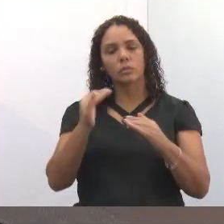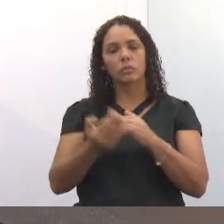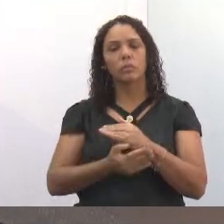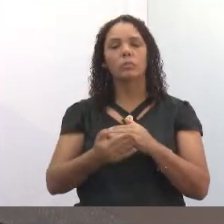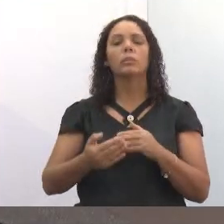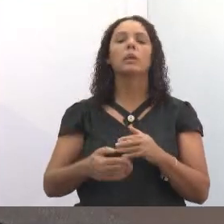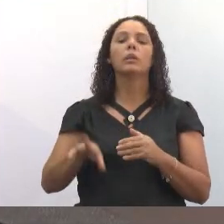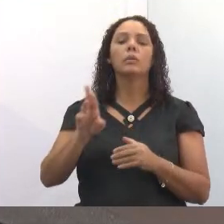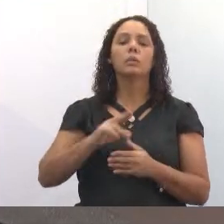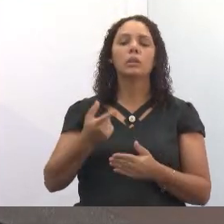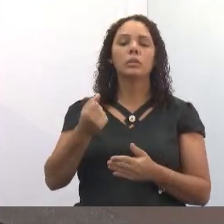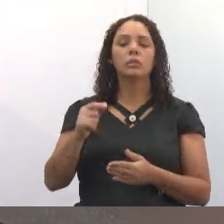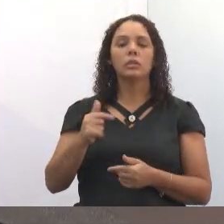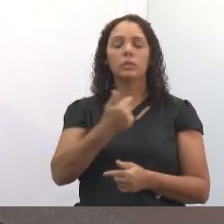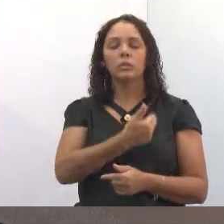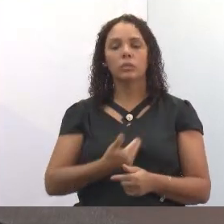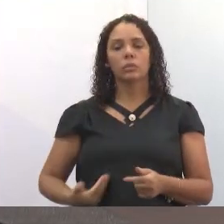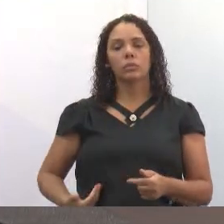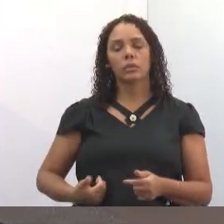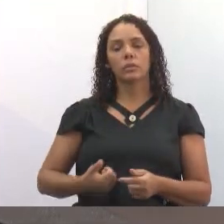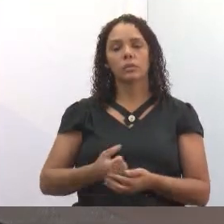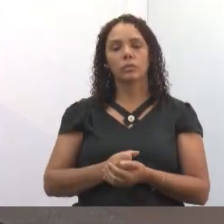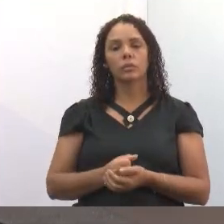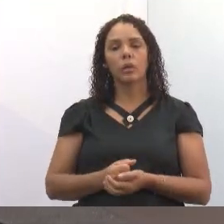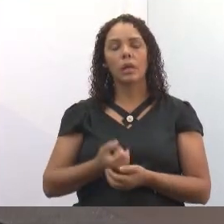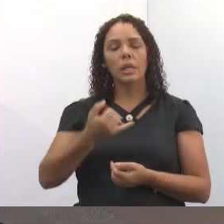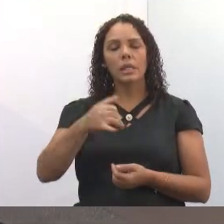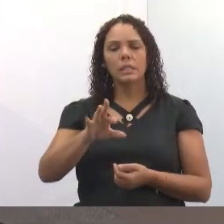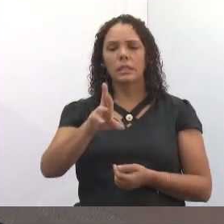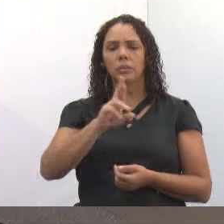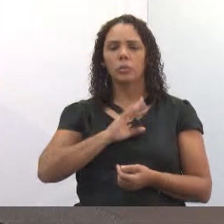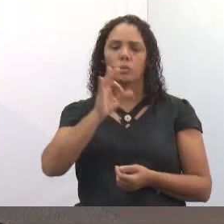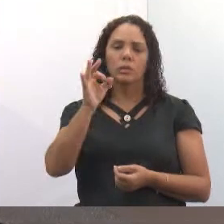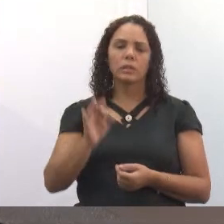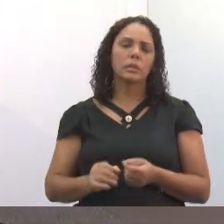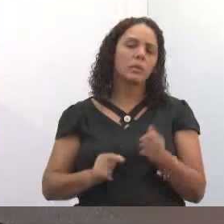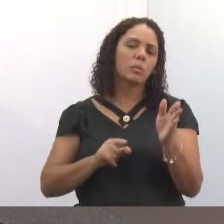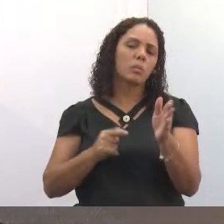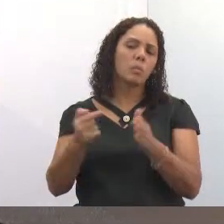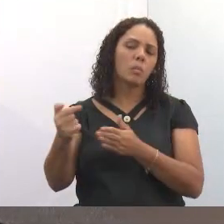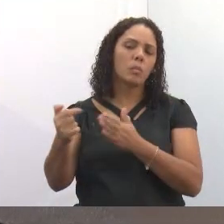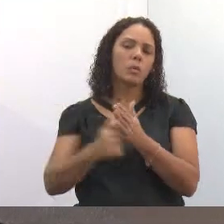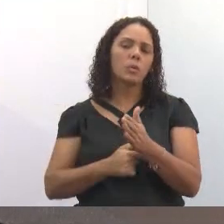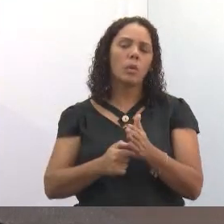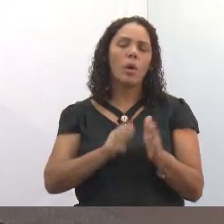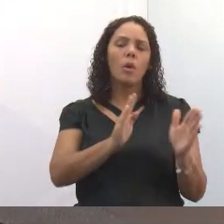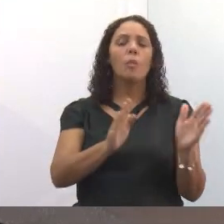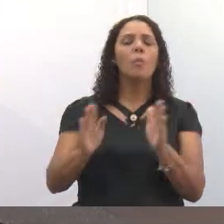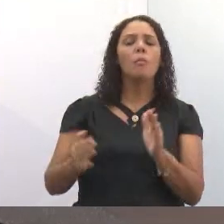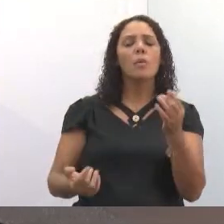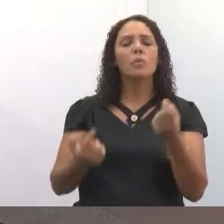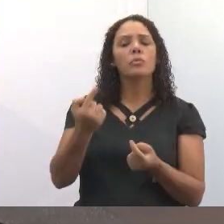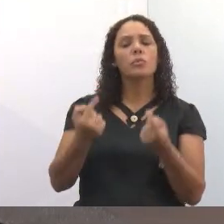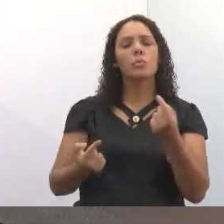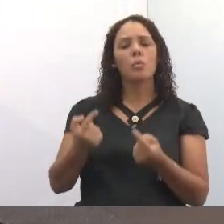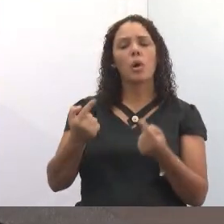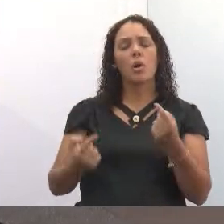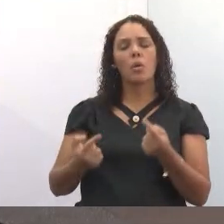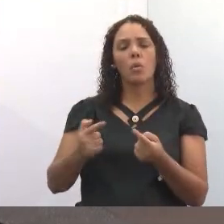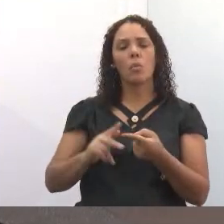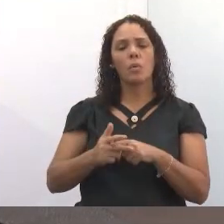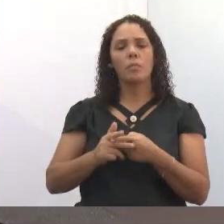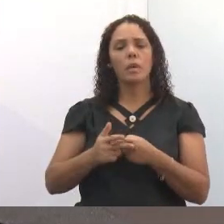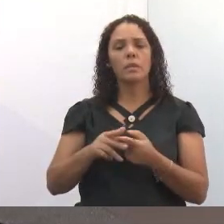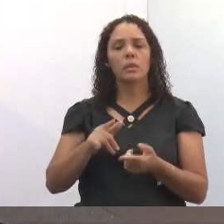governo estadual. 2. Em caso afirmativo, em qual fase se encontra o processo de regularização